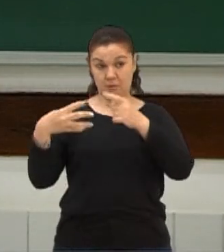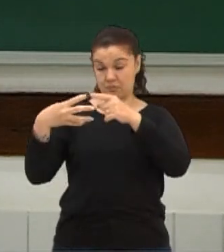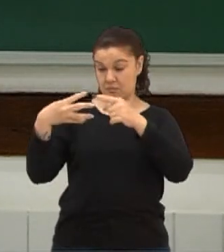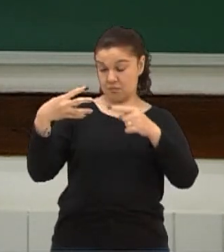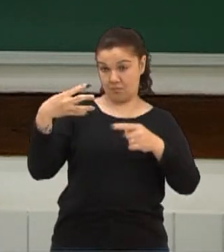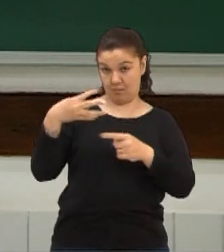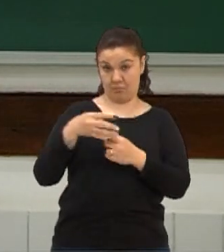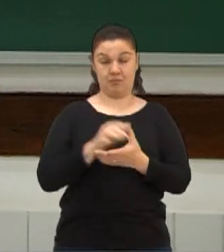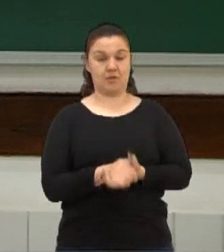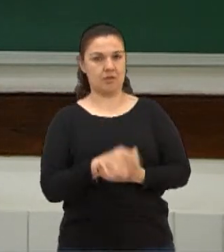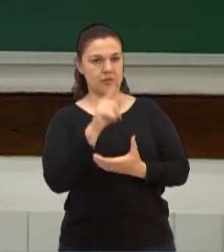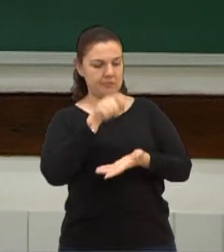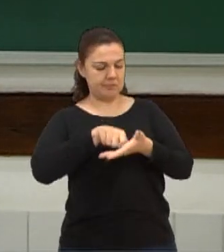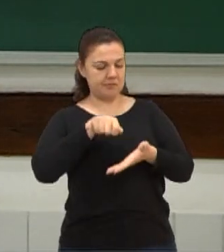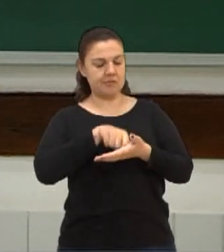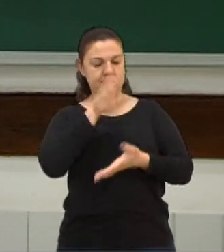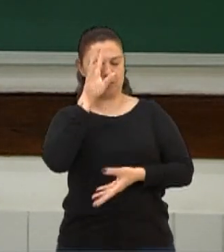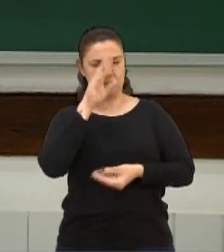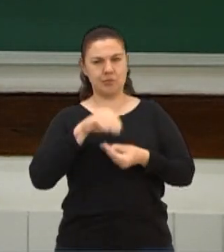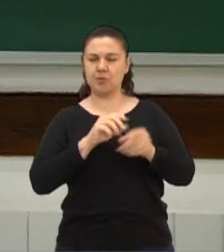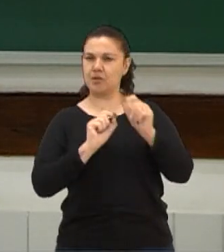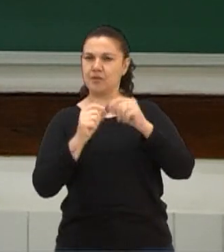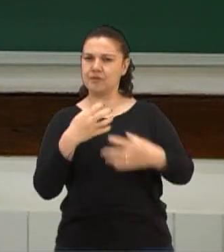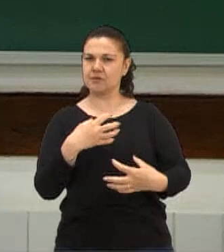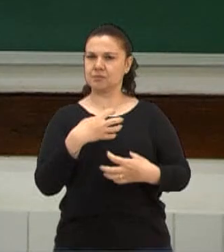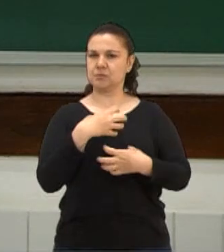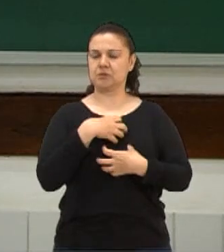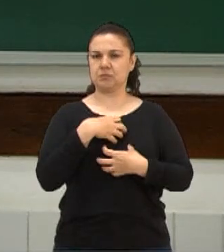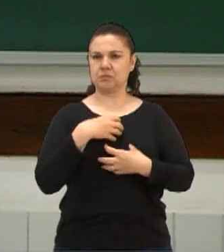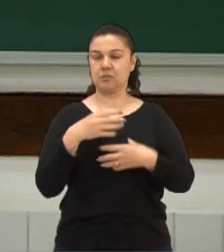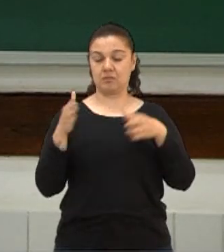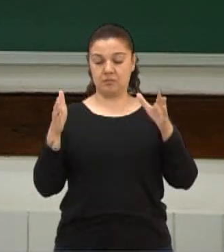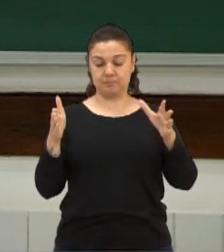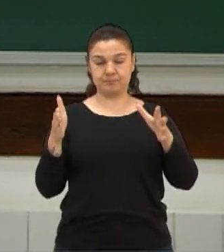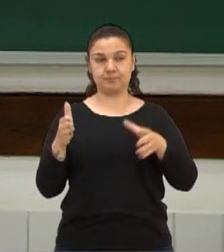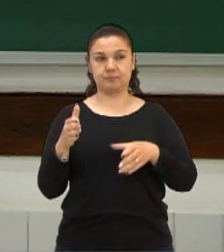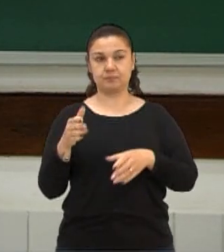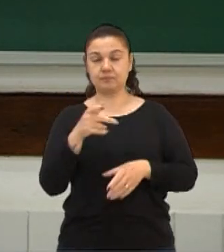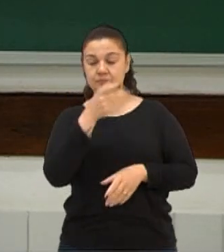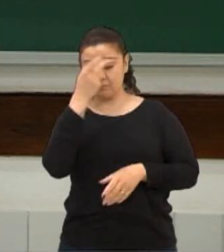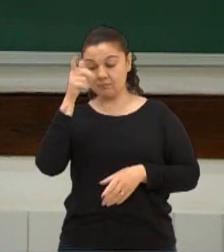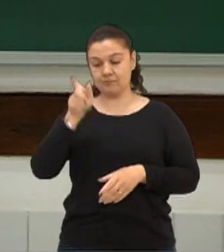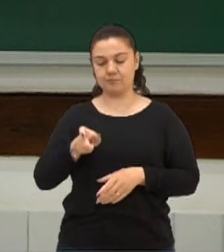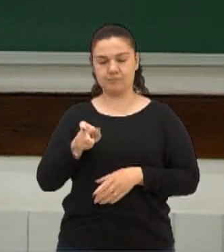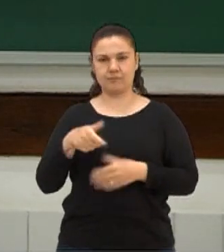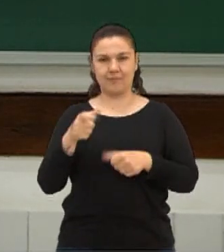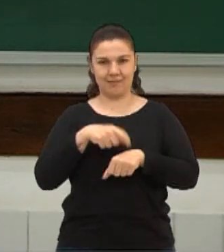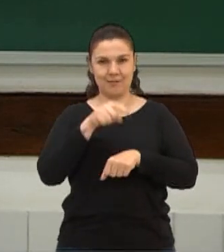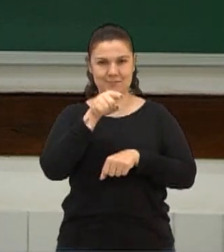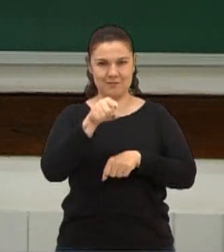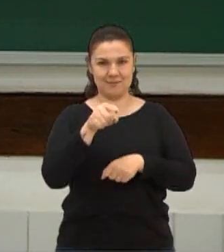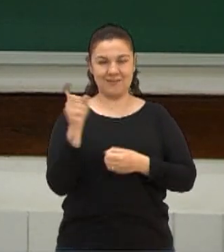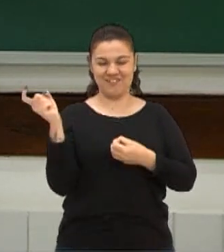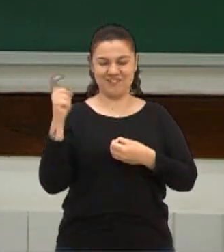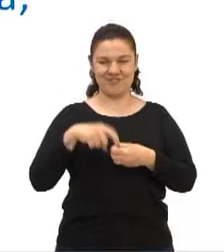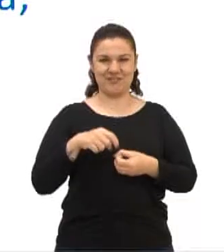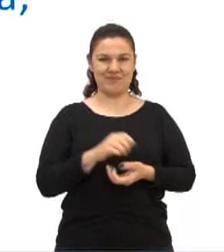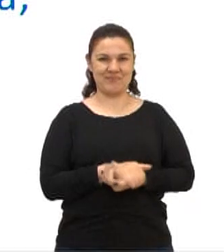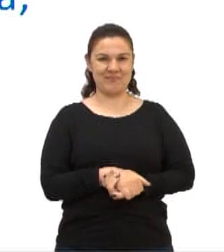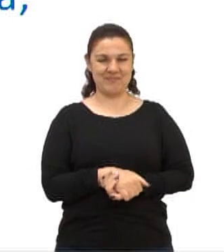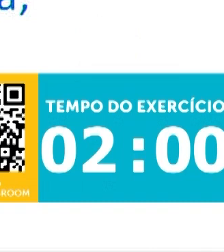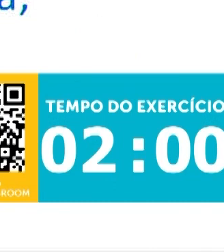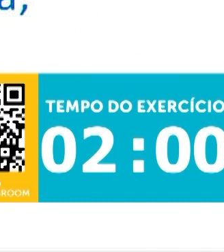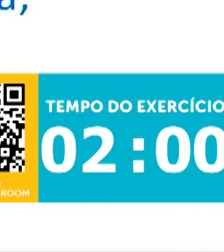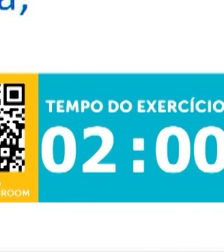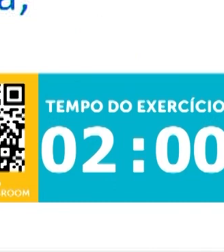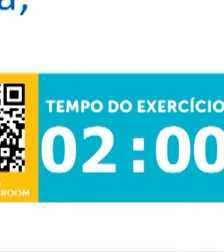4 versos e tentar escrever aí qual é o sentimento expresso por esse eu lírico. Um tempo para você fazer isso e eu já volto.